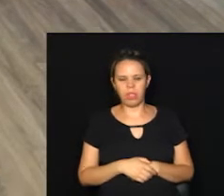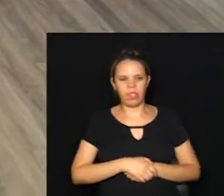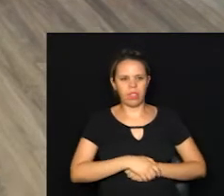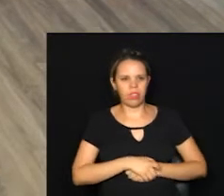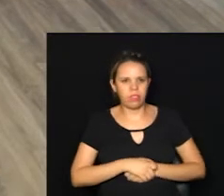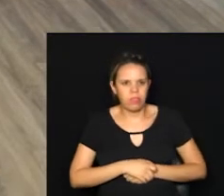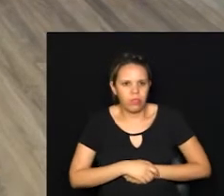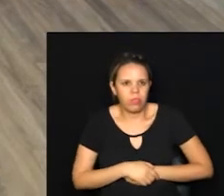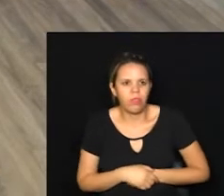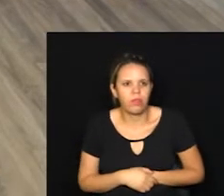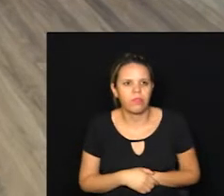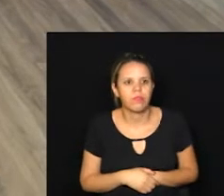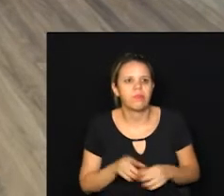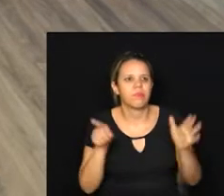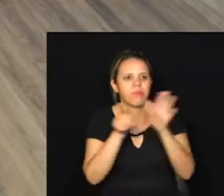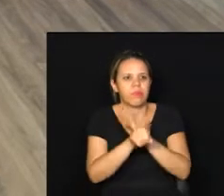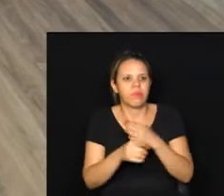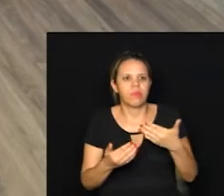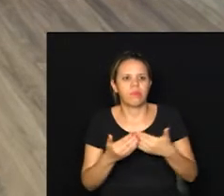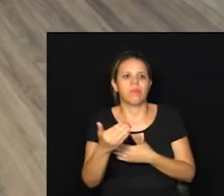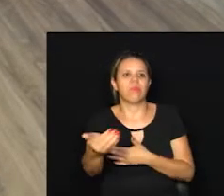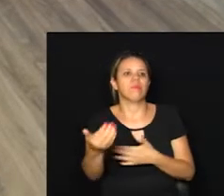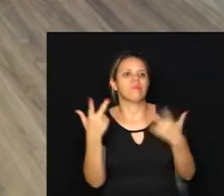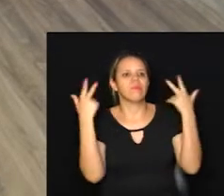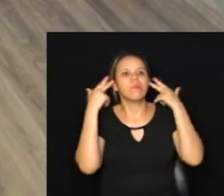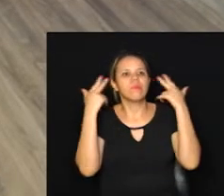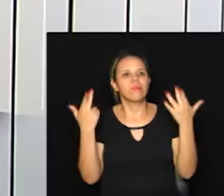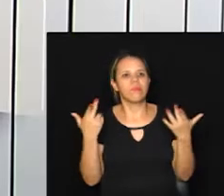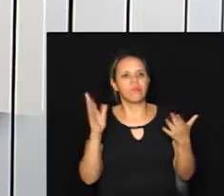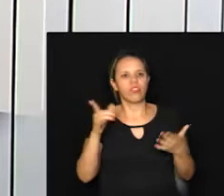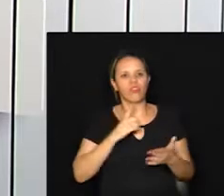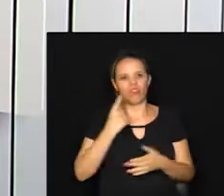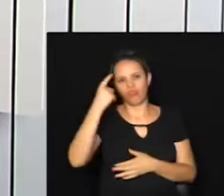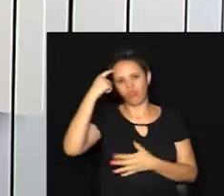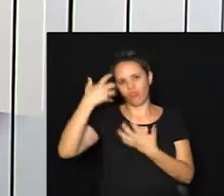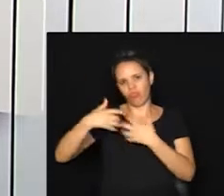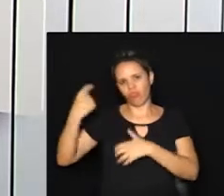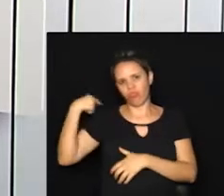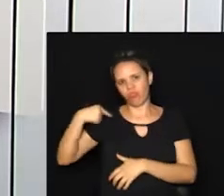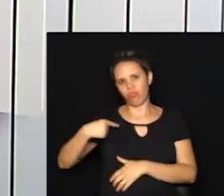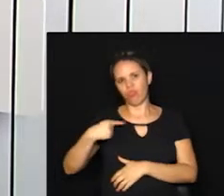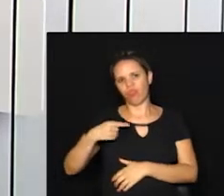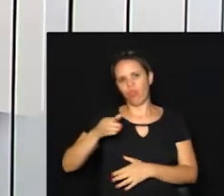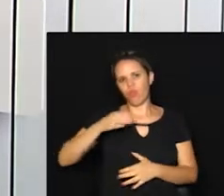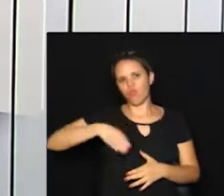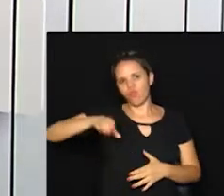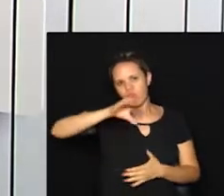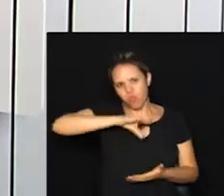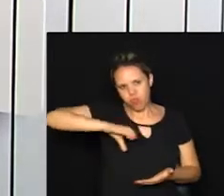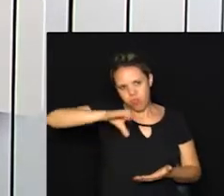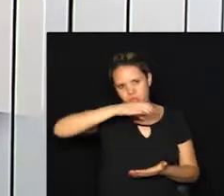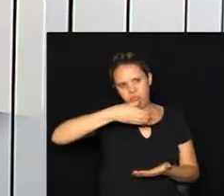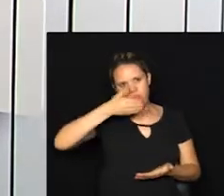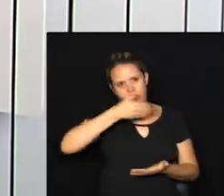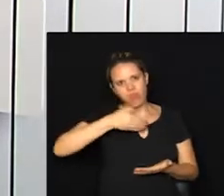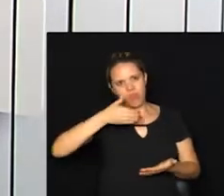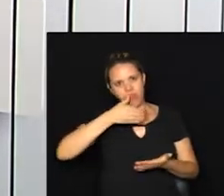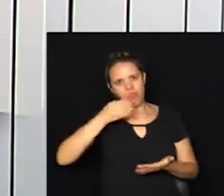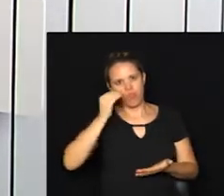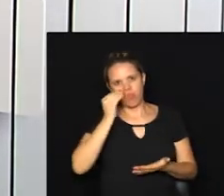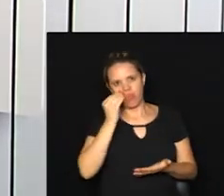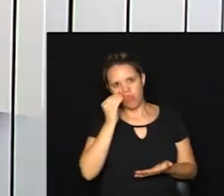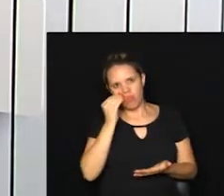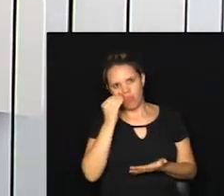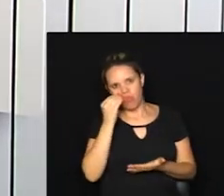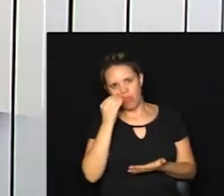minha próxima pergunta nessa linha do natural, porque eu já tinha pensado no leite condensado, fazer aquela limonada suíça